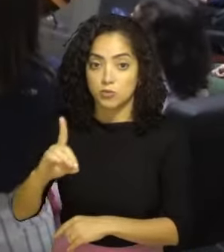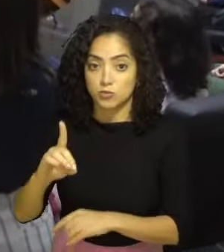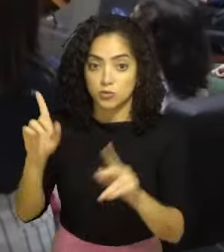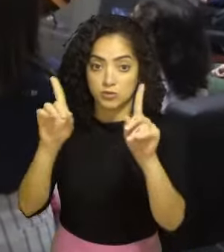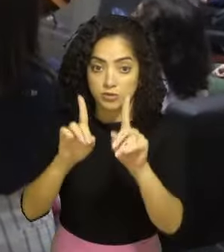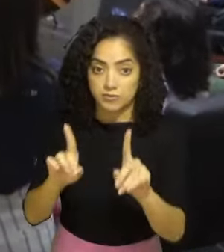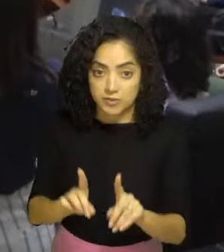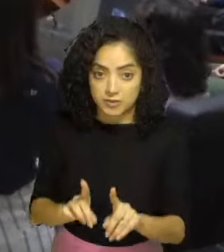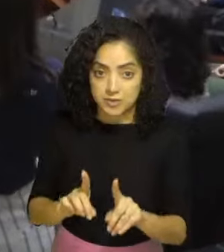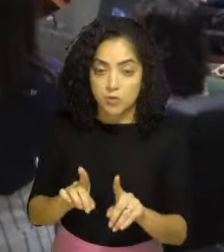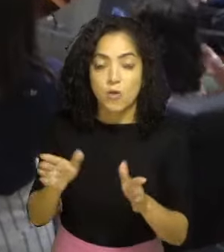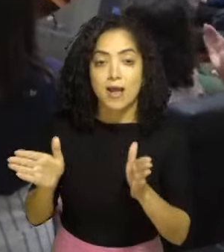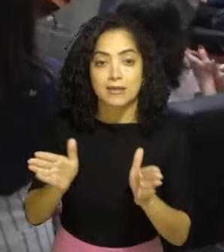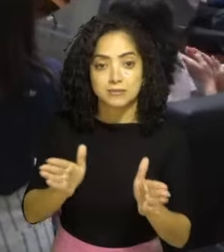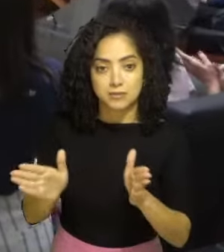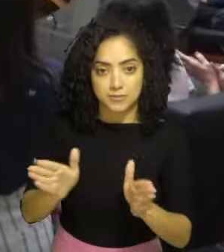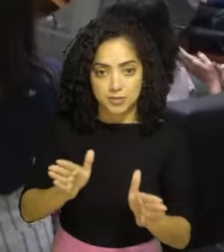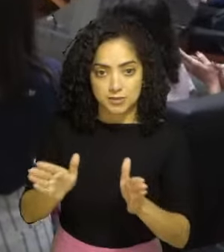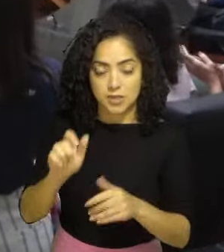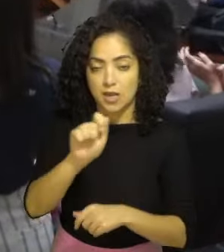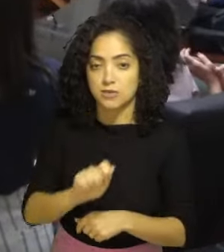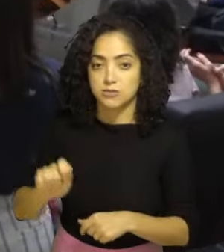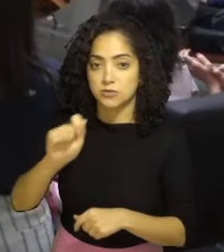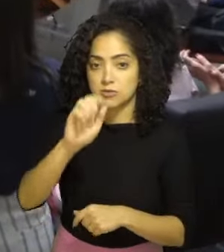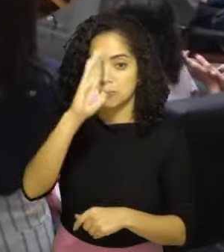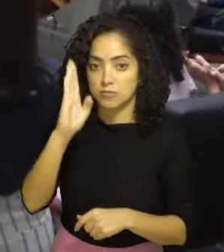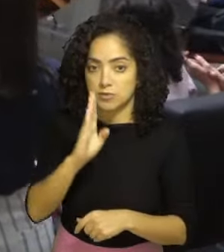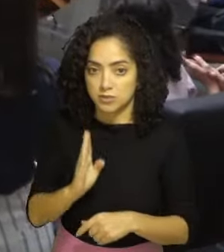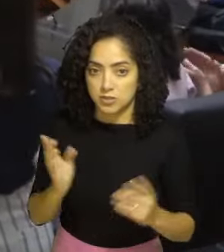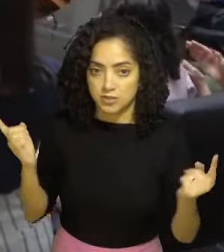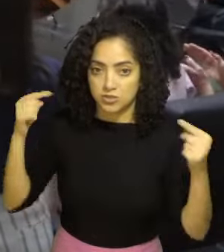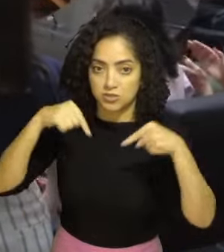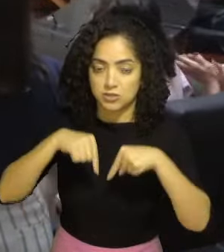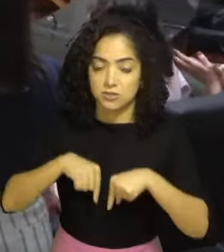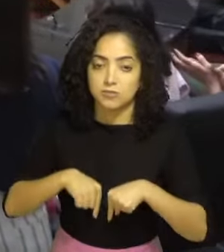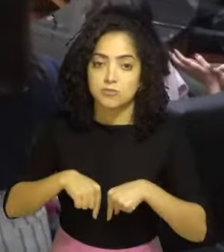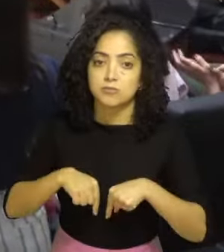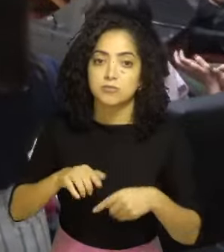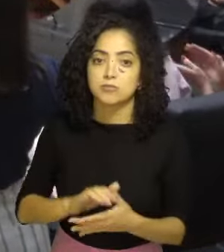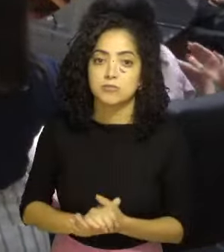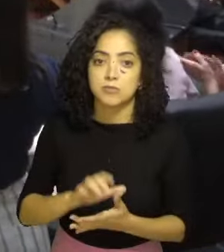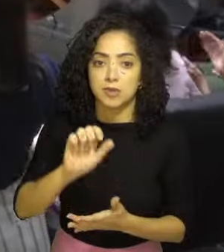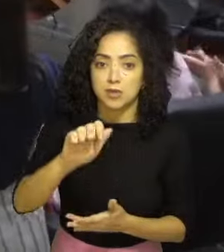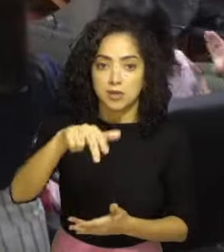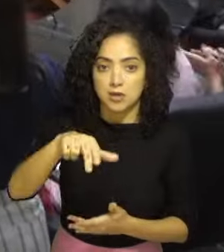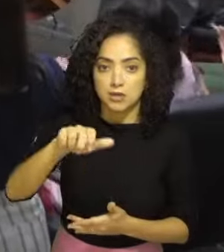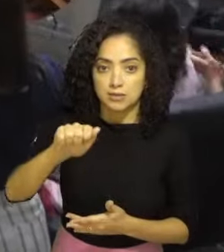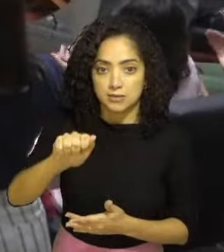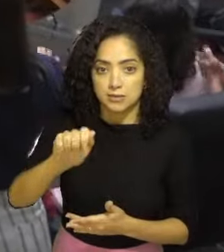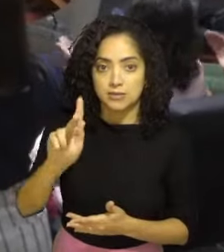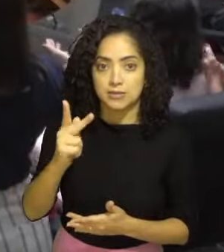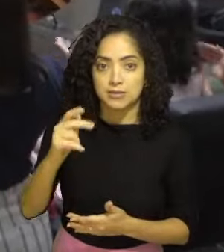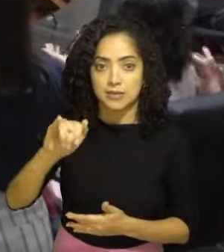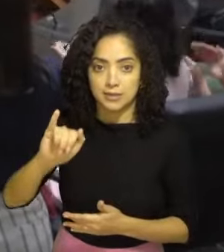e Acessibilidade da Associação Brasileira de Antropologia, doutora Anahy Guedes de Mello.